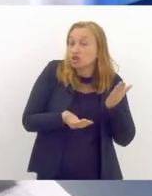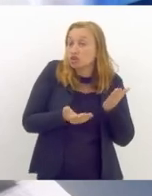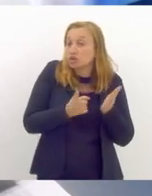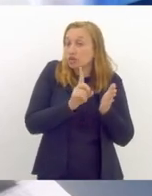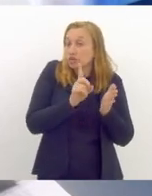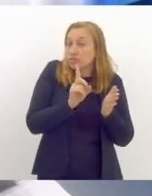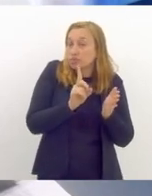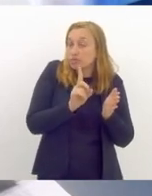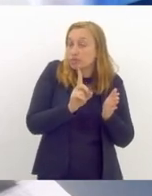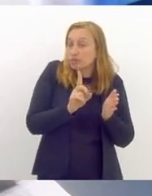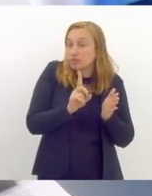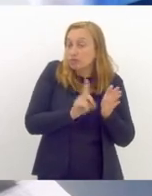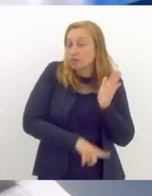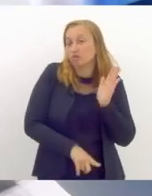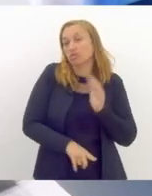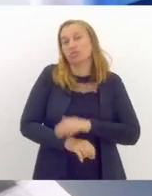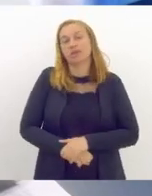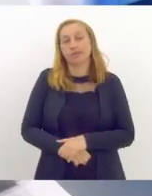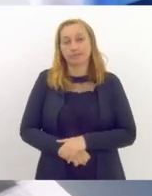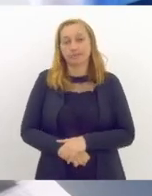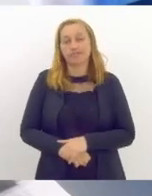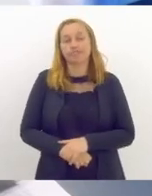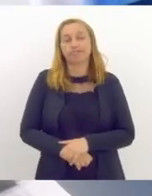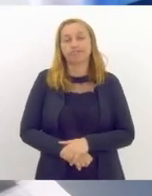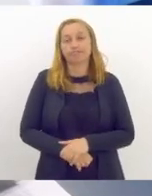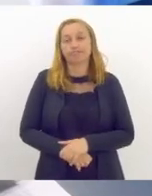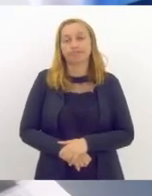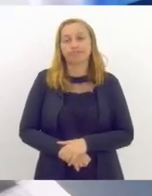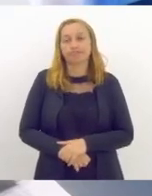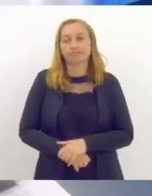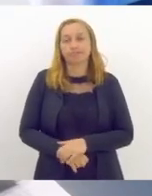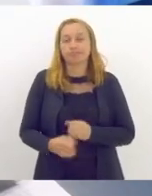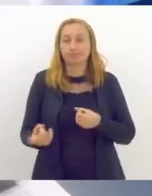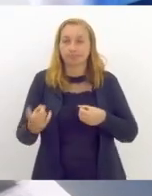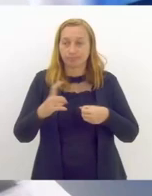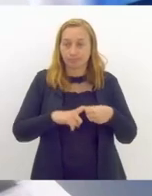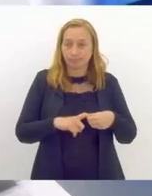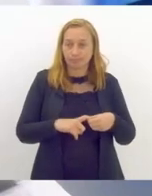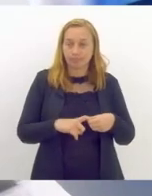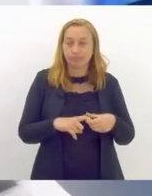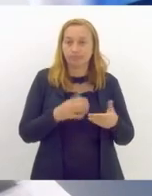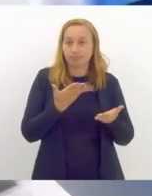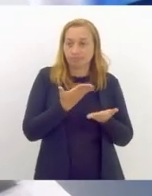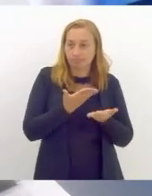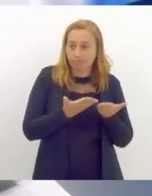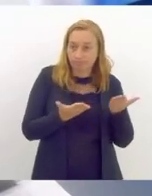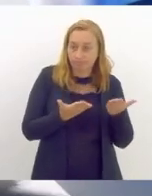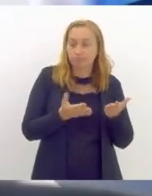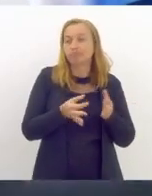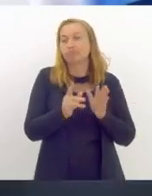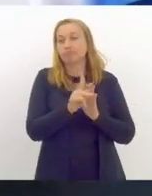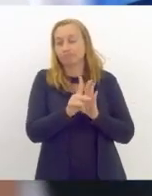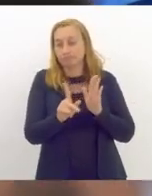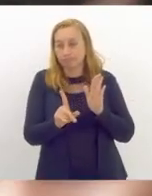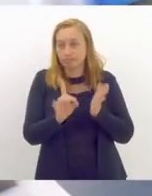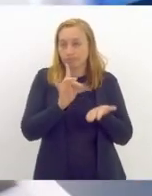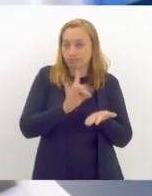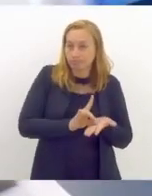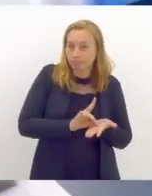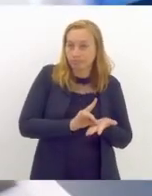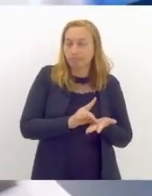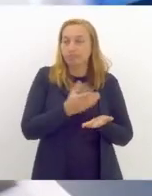minorar inclusive o ressarcimento da perda que no projeto original